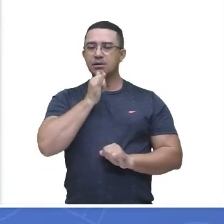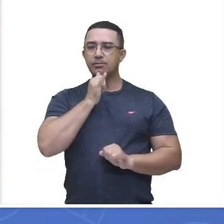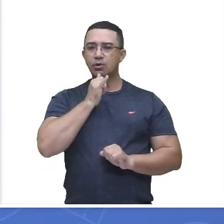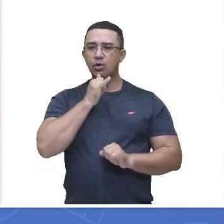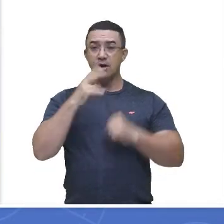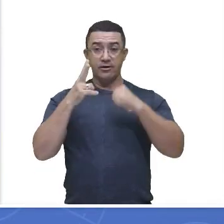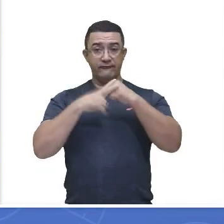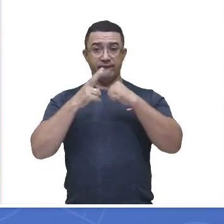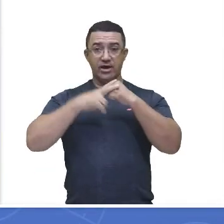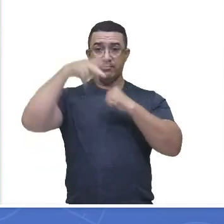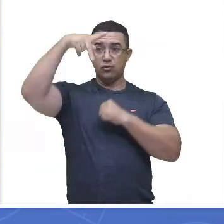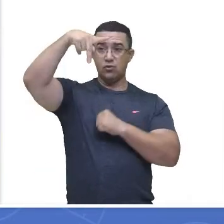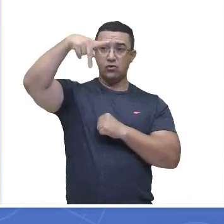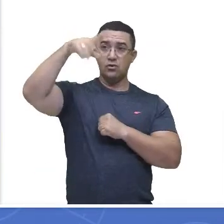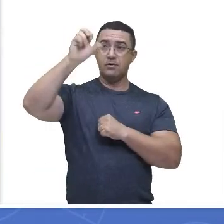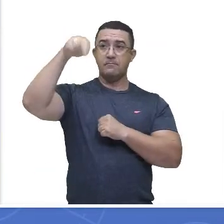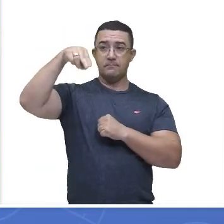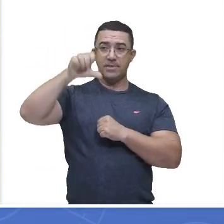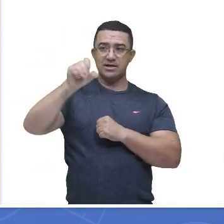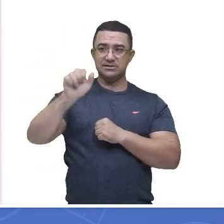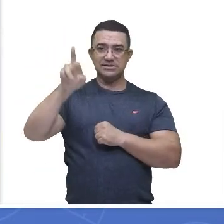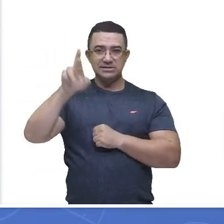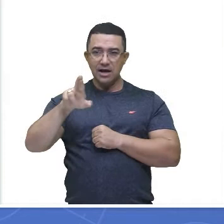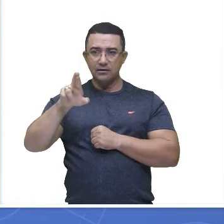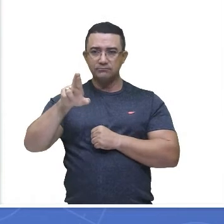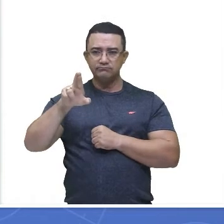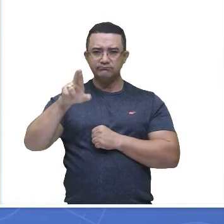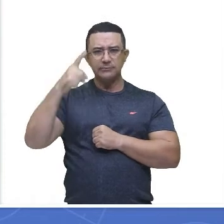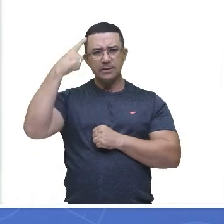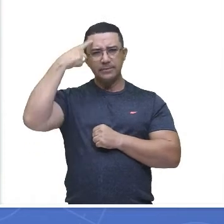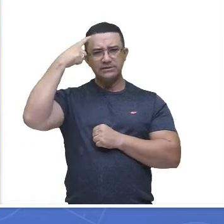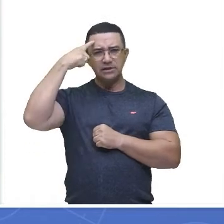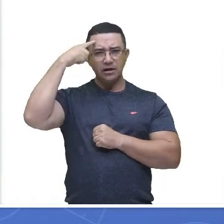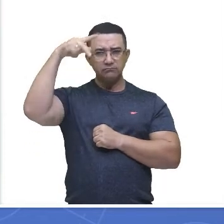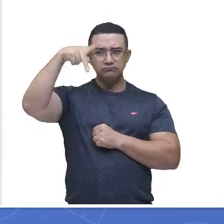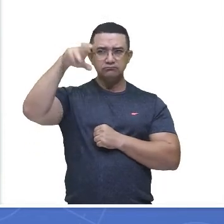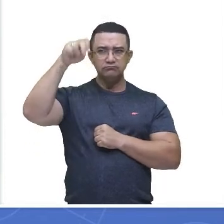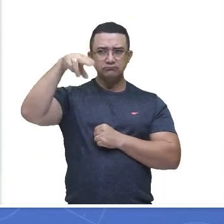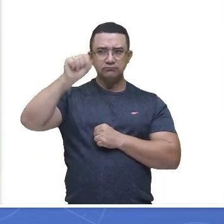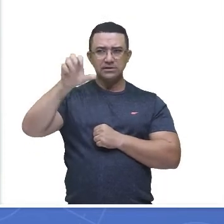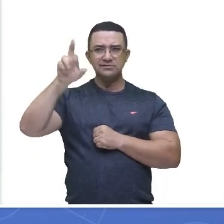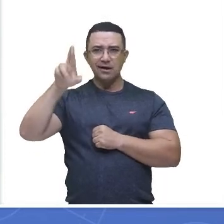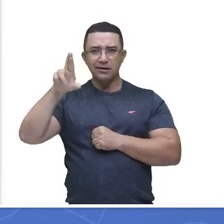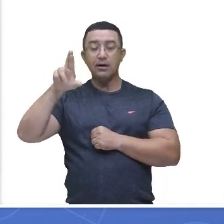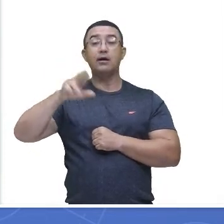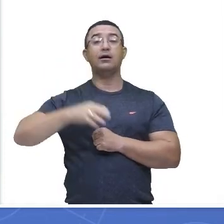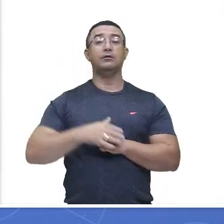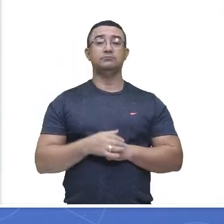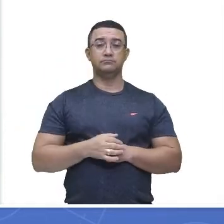verbo pensar. Você está observando aí? O verbo pensar